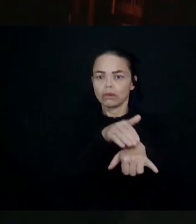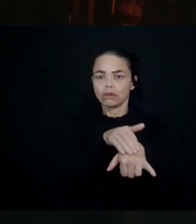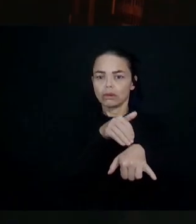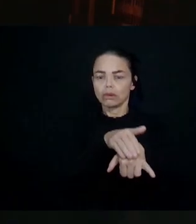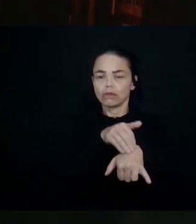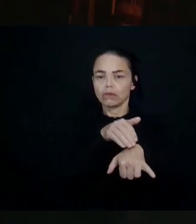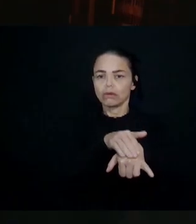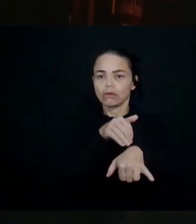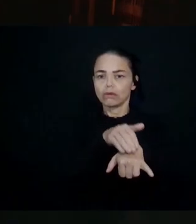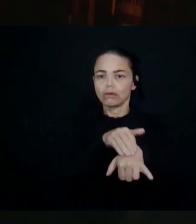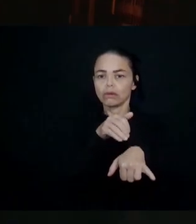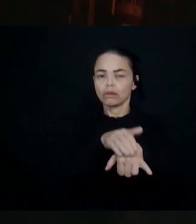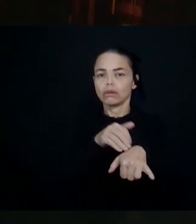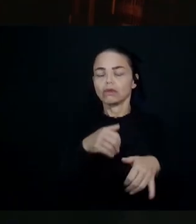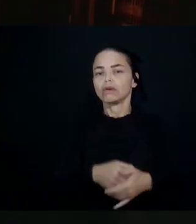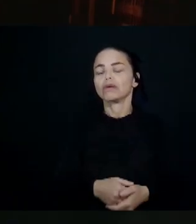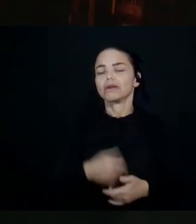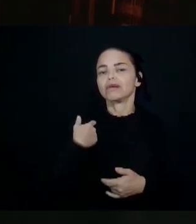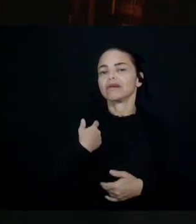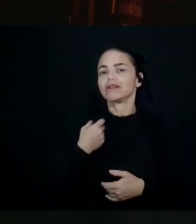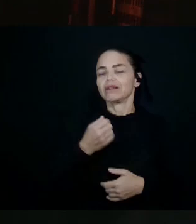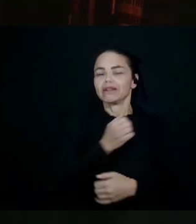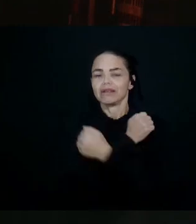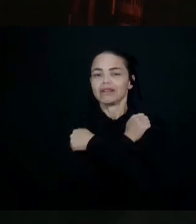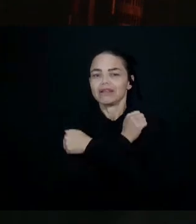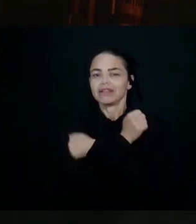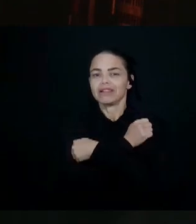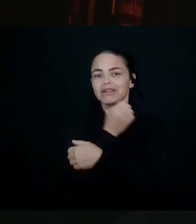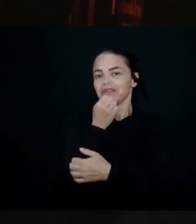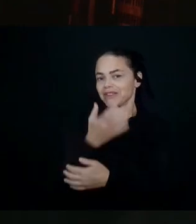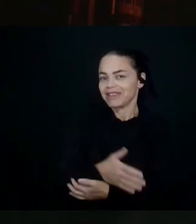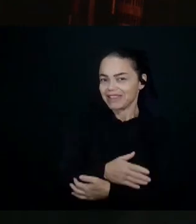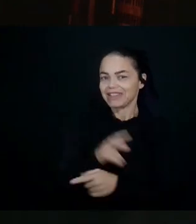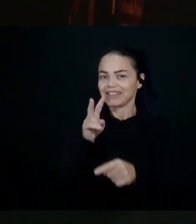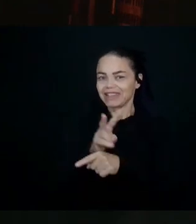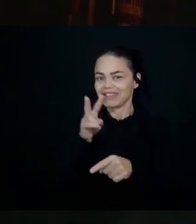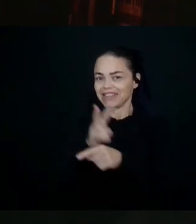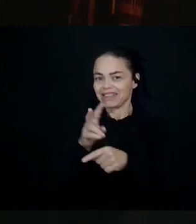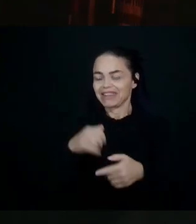tá bom? Grande abraço para você, fique bem, cuide-se, uma ótima